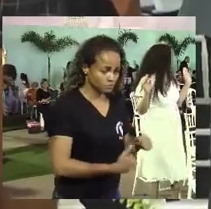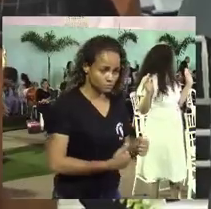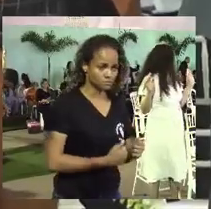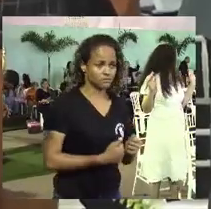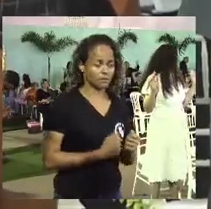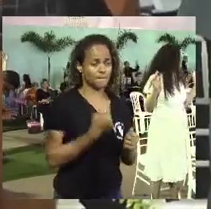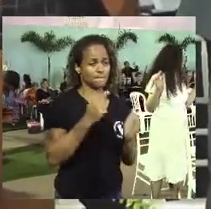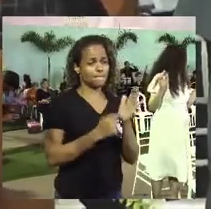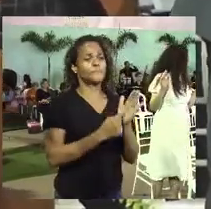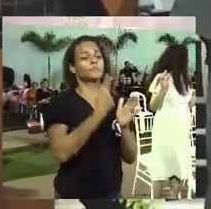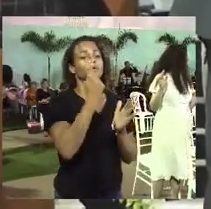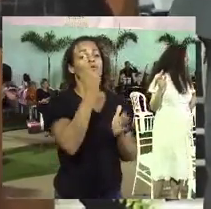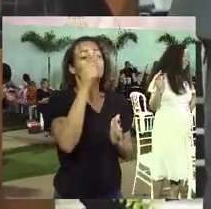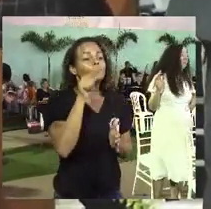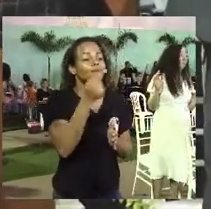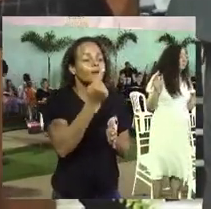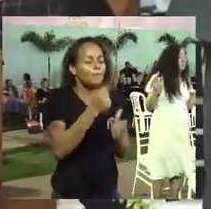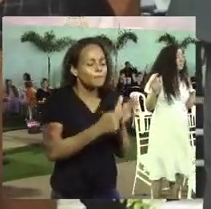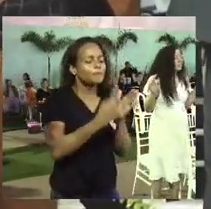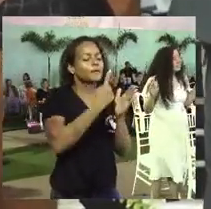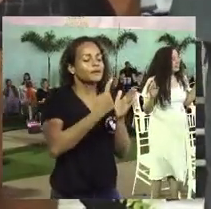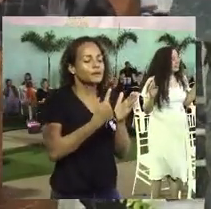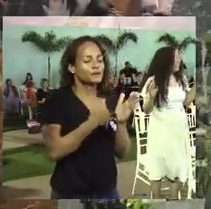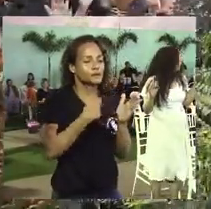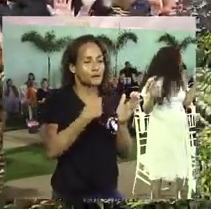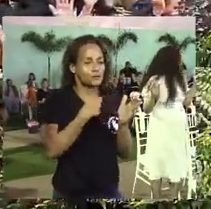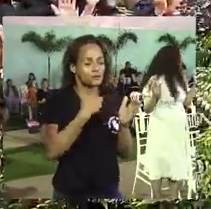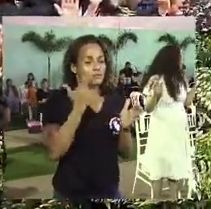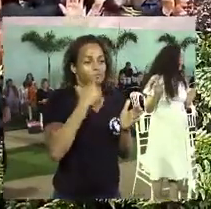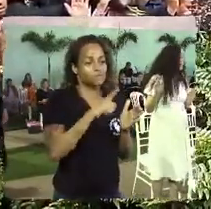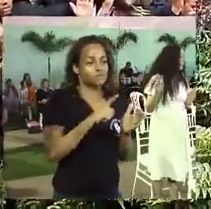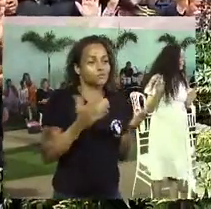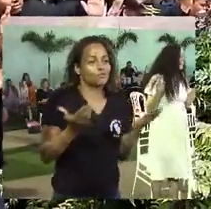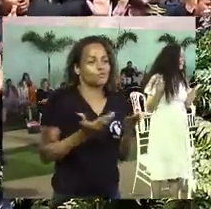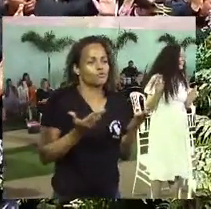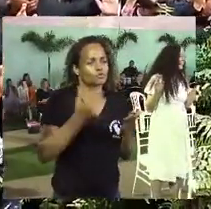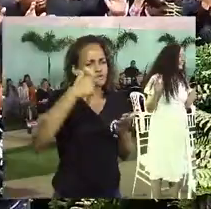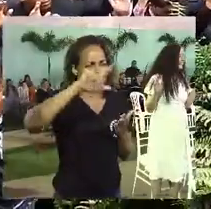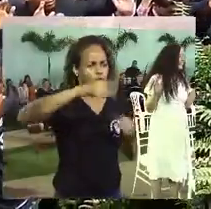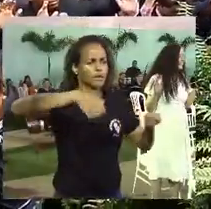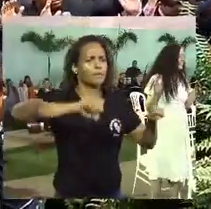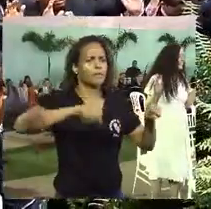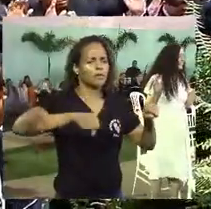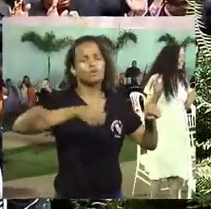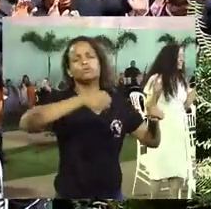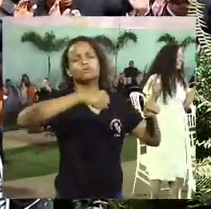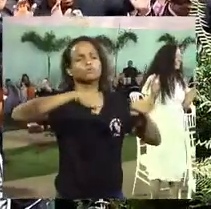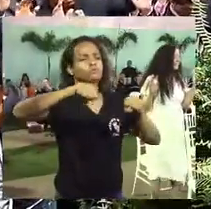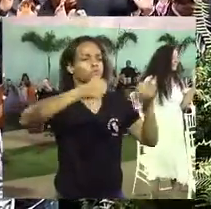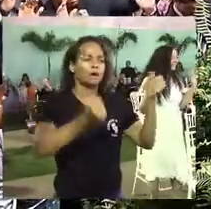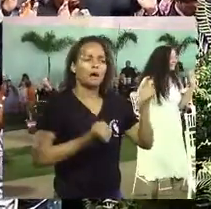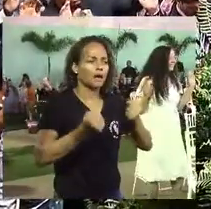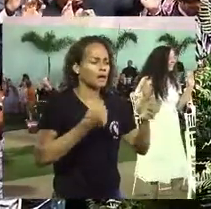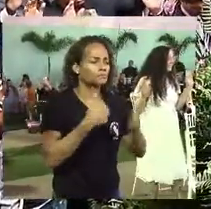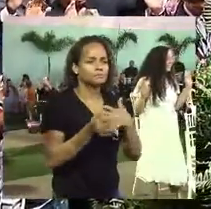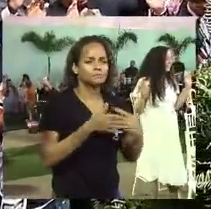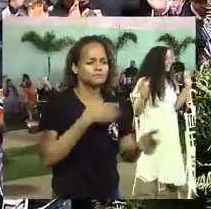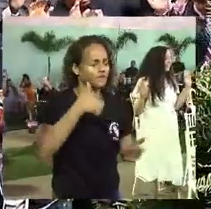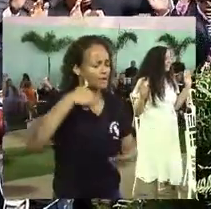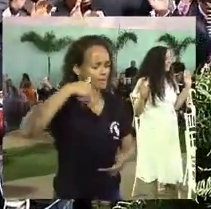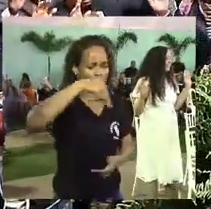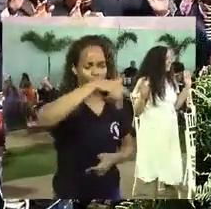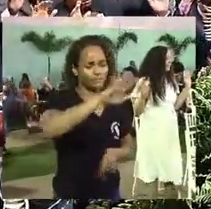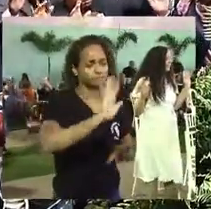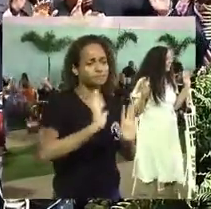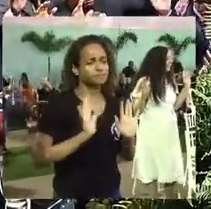eu vou ganhar hoje agora vou na minha moto no carro não tem moto em carro